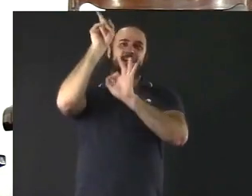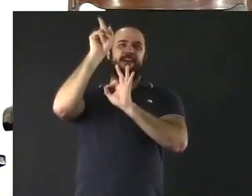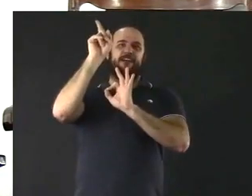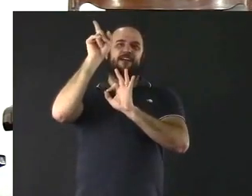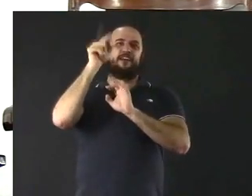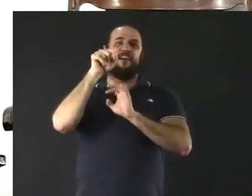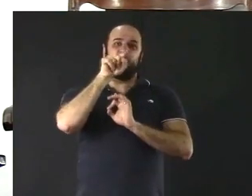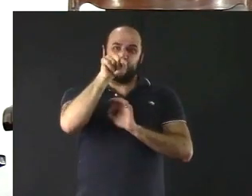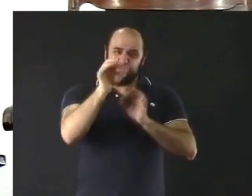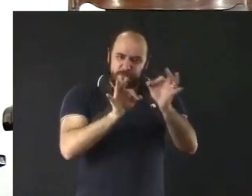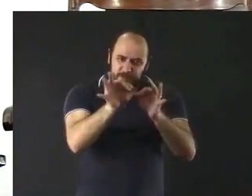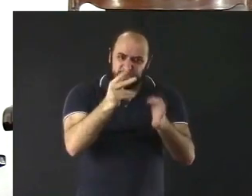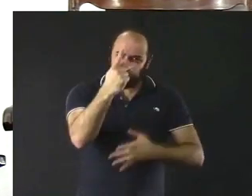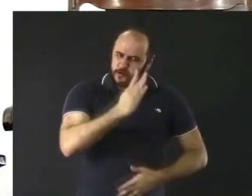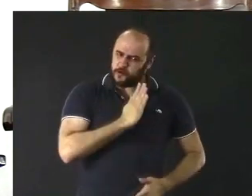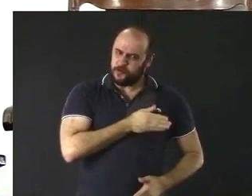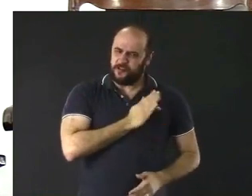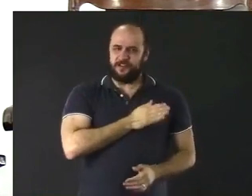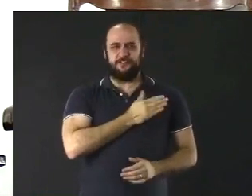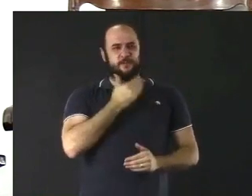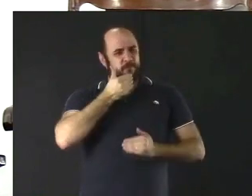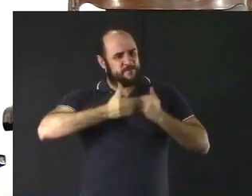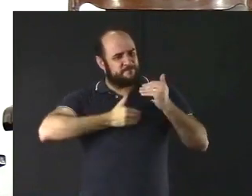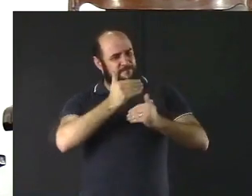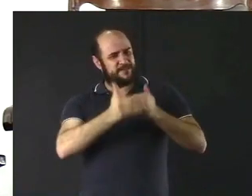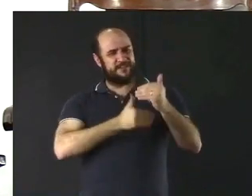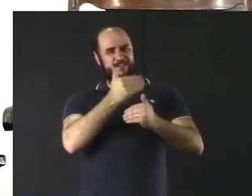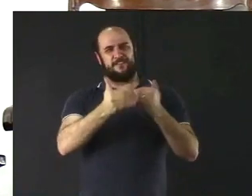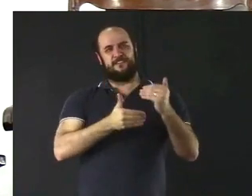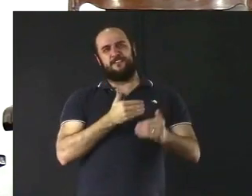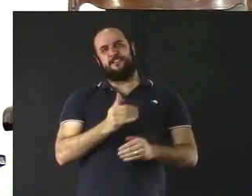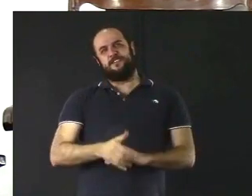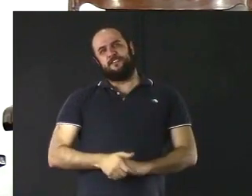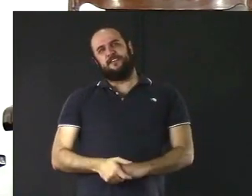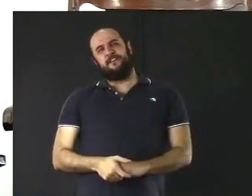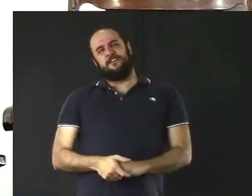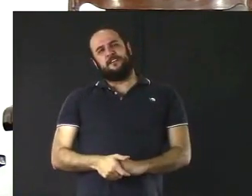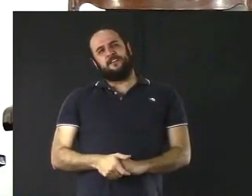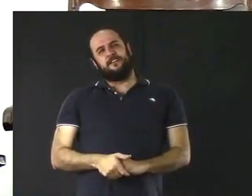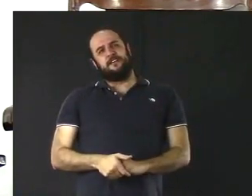te aperfeiçoando para esse grande dia.